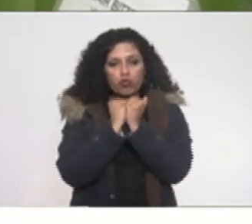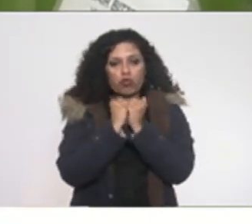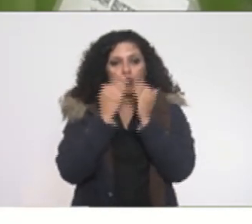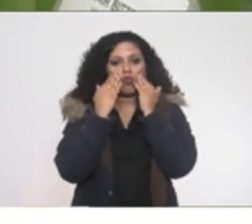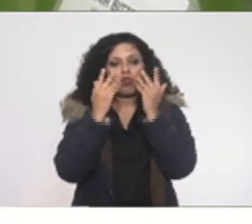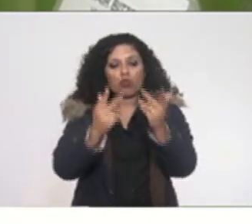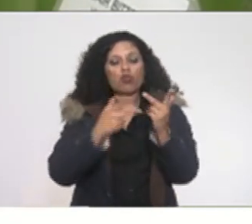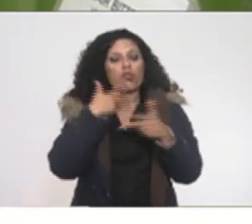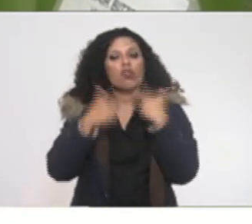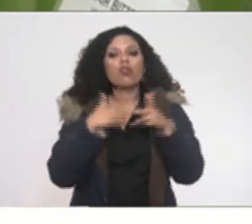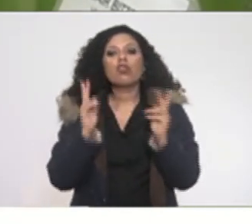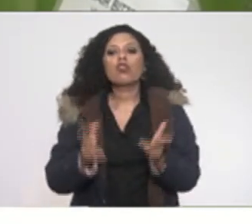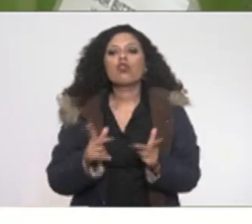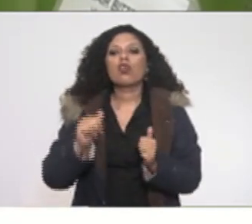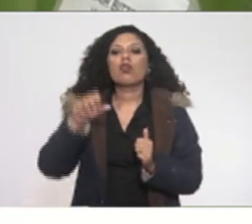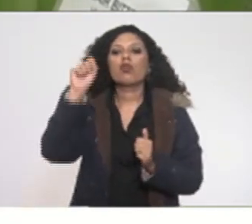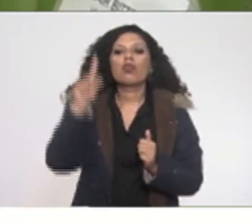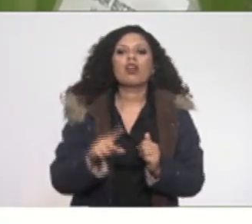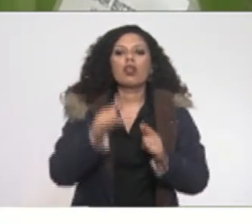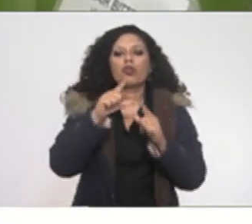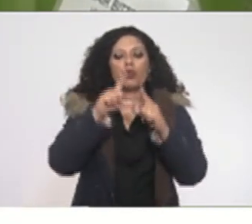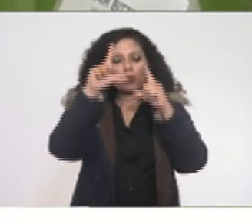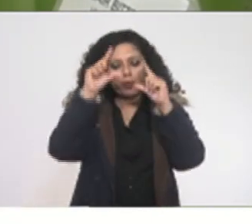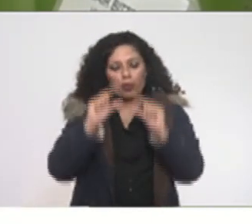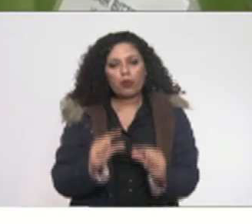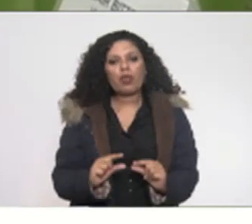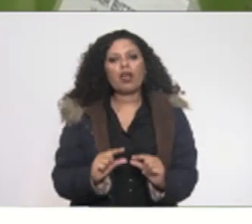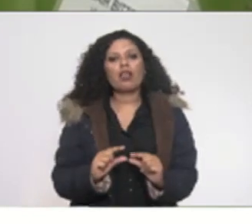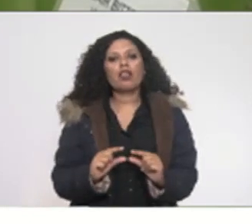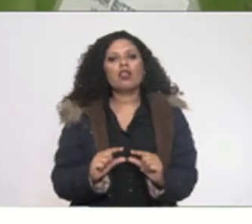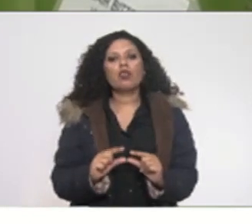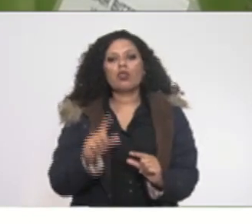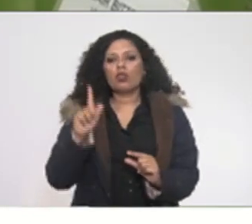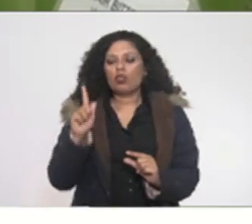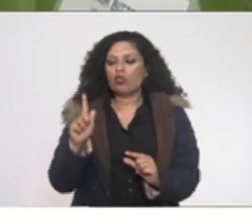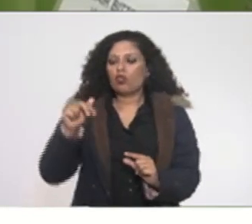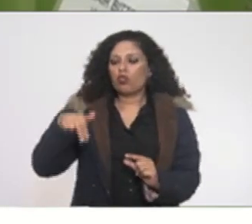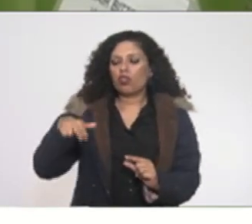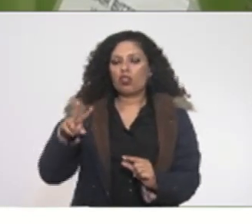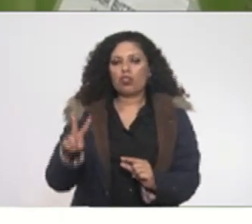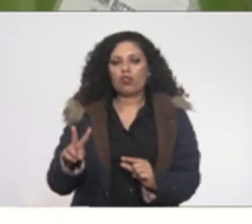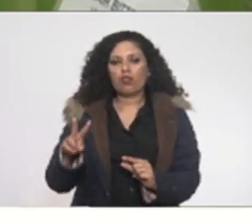do gás já tem o GNV, cai de